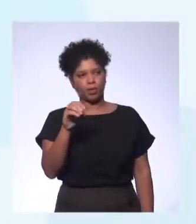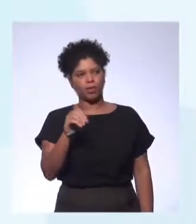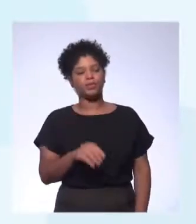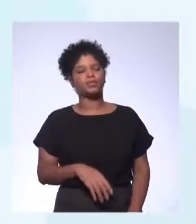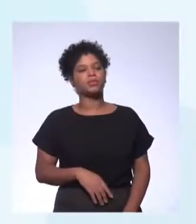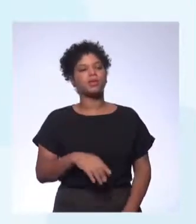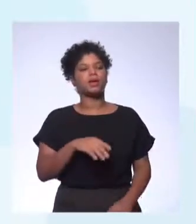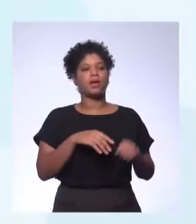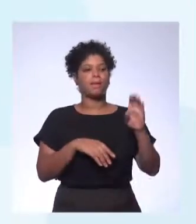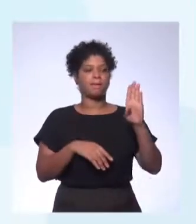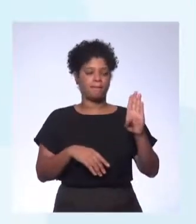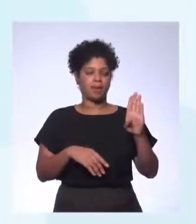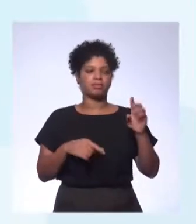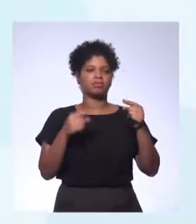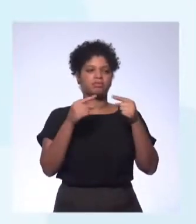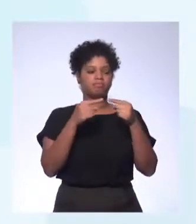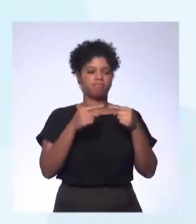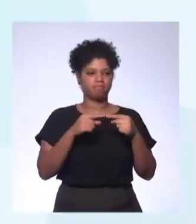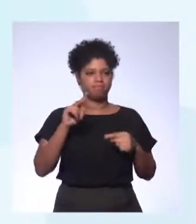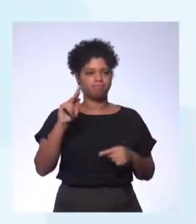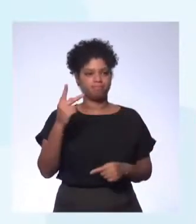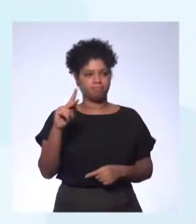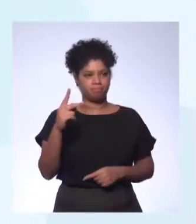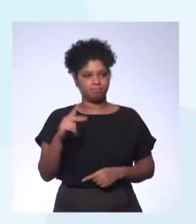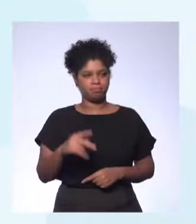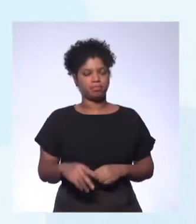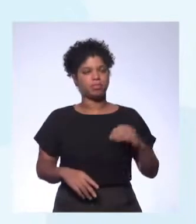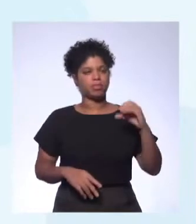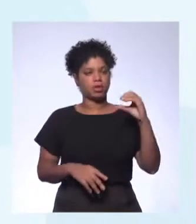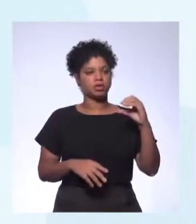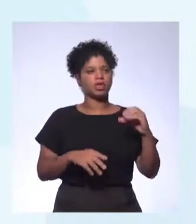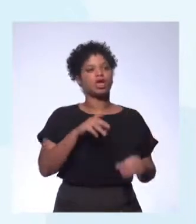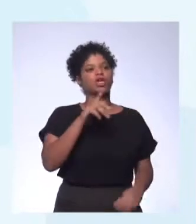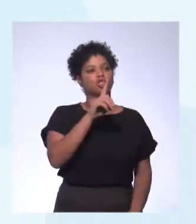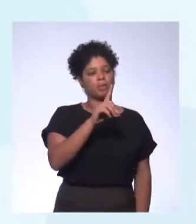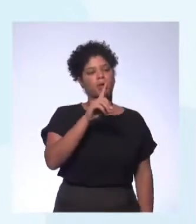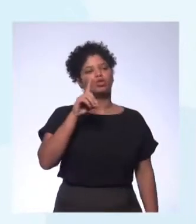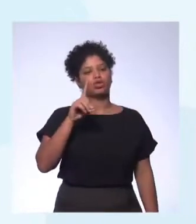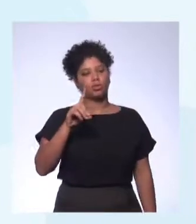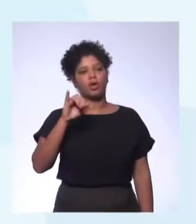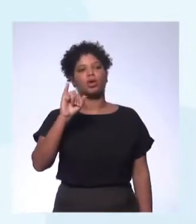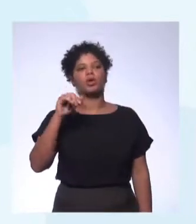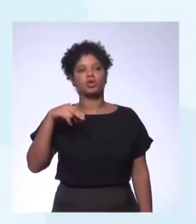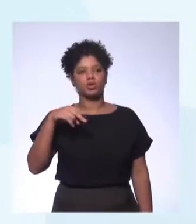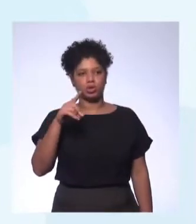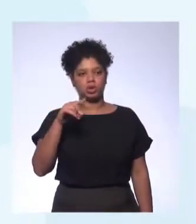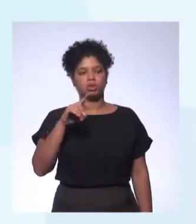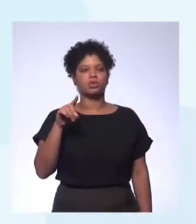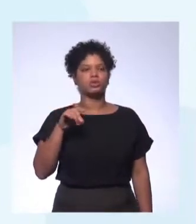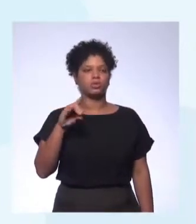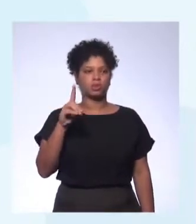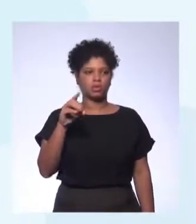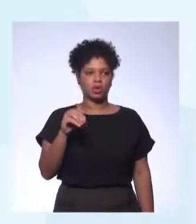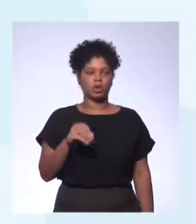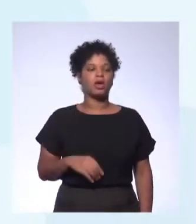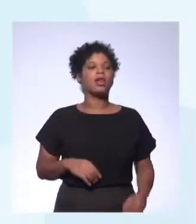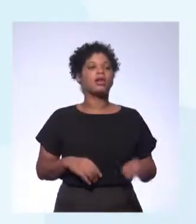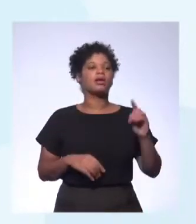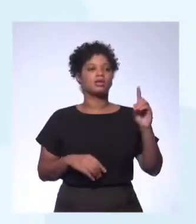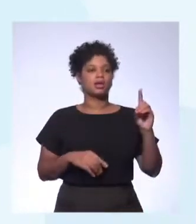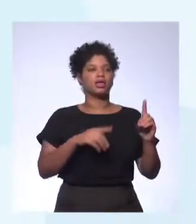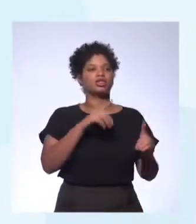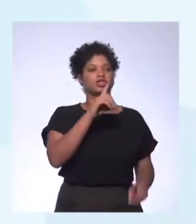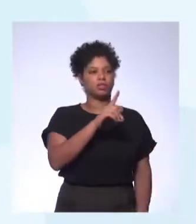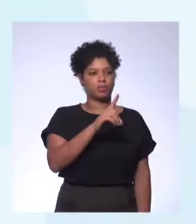ligação de hidrogênio letras e dipolo-dipolo induzido letra de dipolo induzido-dipolo induzido e a letra e